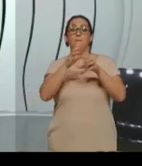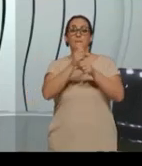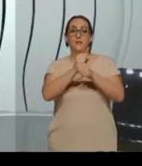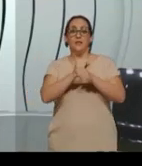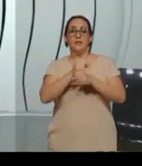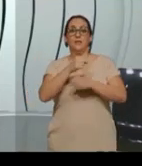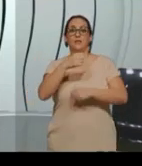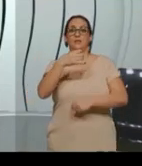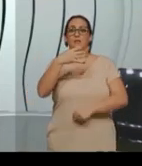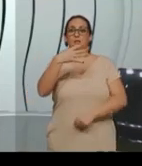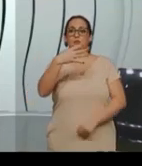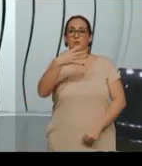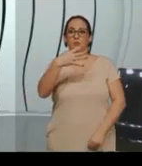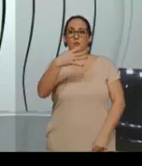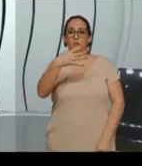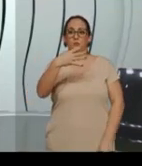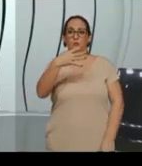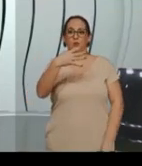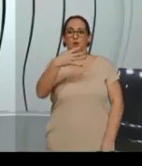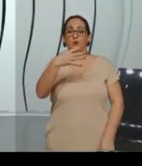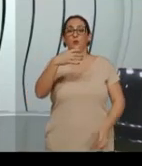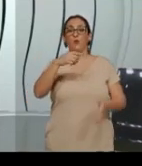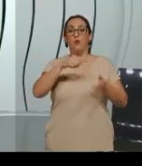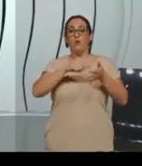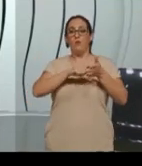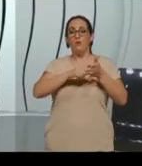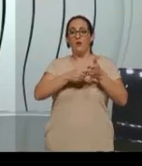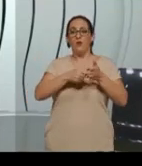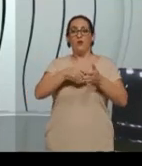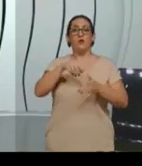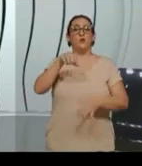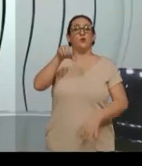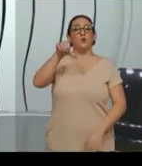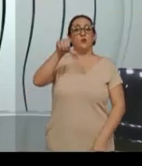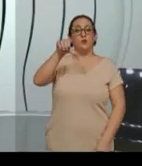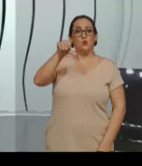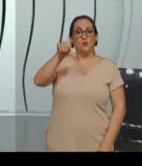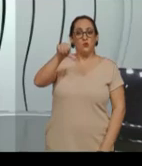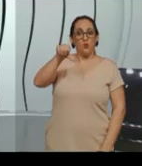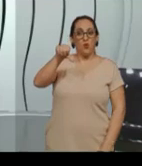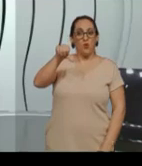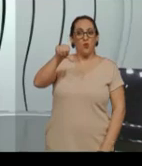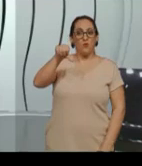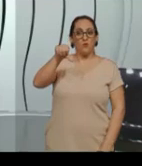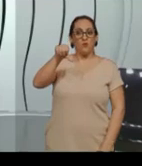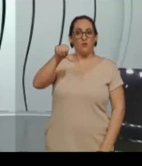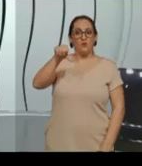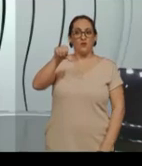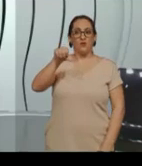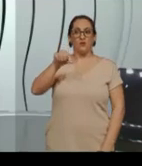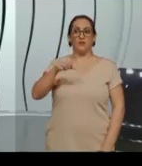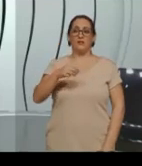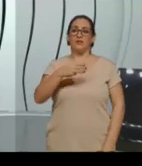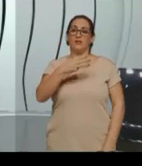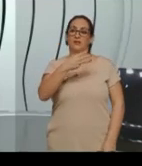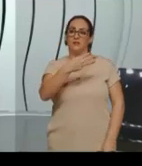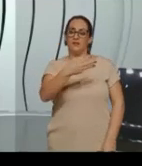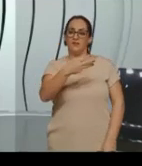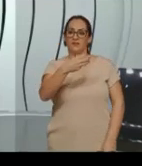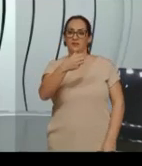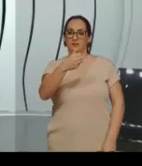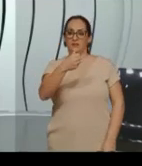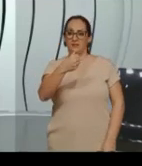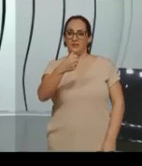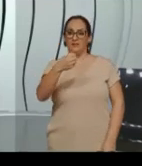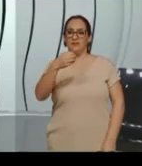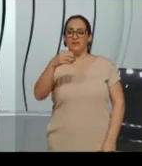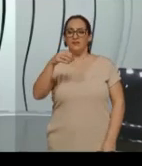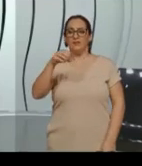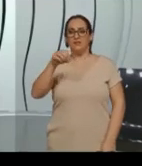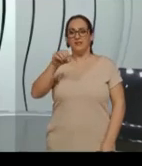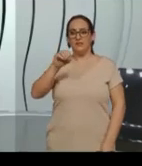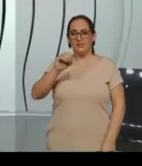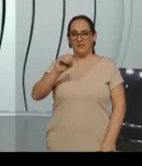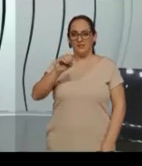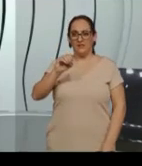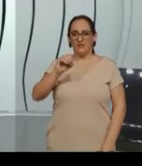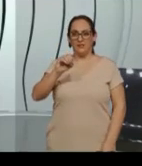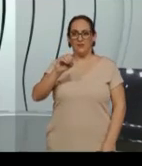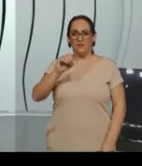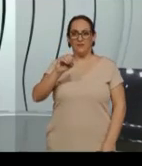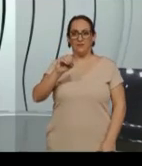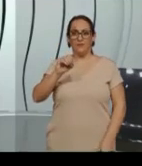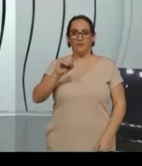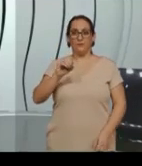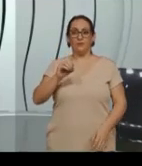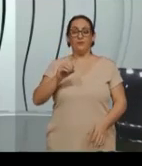mais 4 vezes 9. 4 vezes 9, 36. Com zero ficou